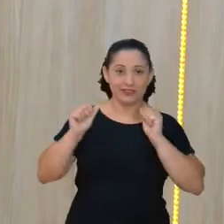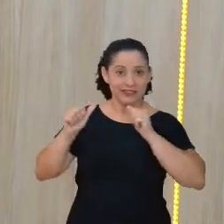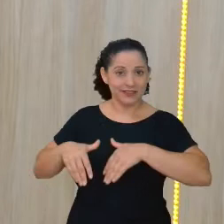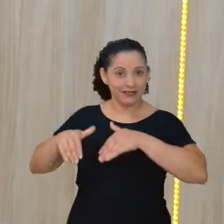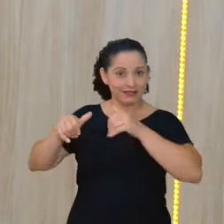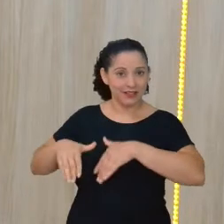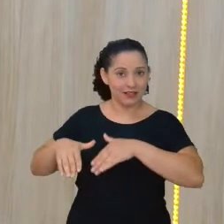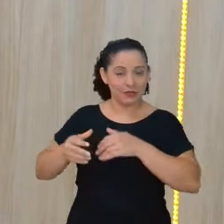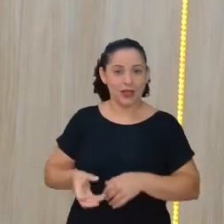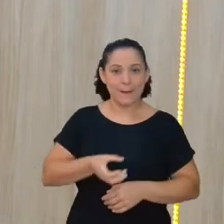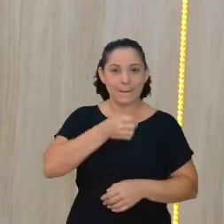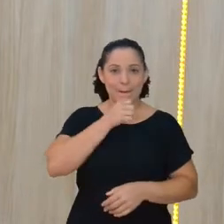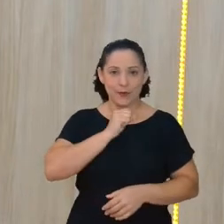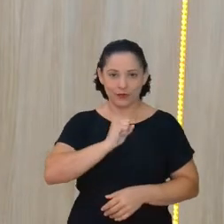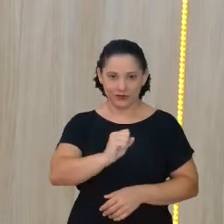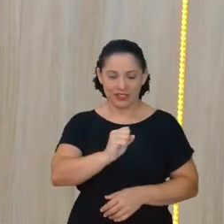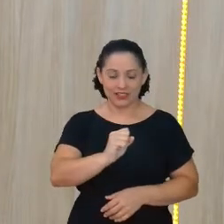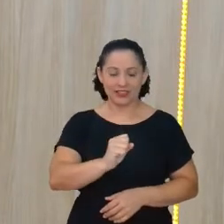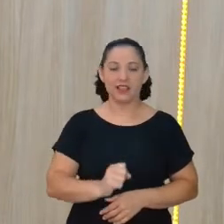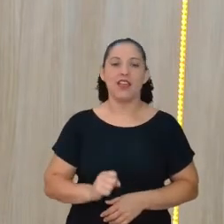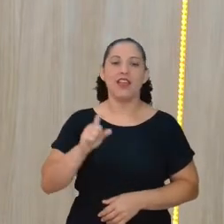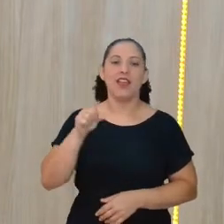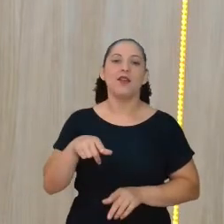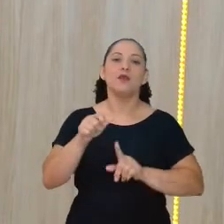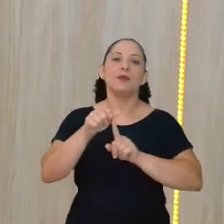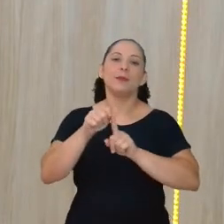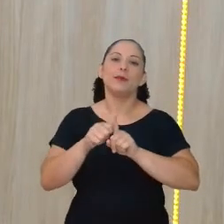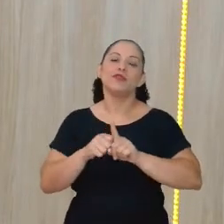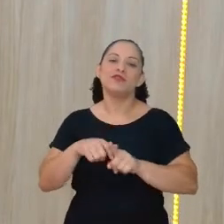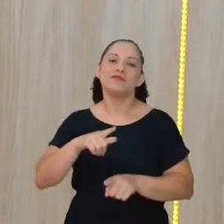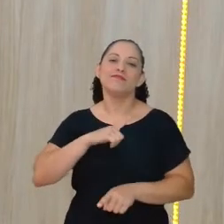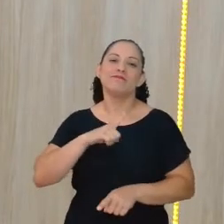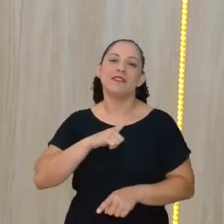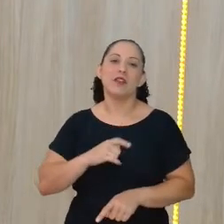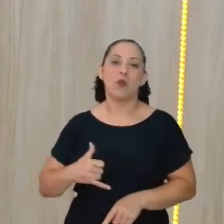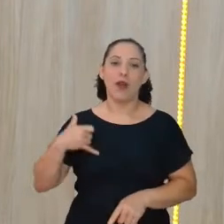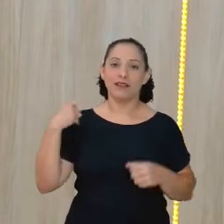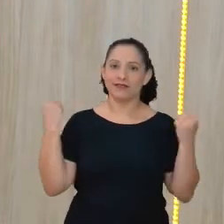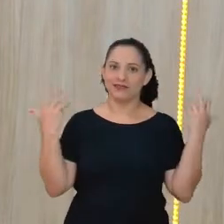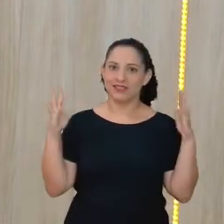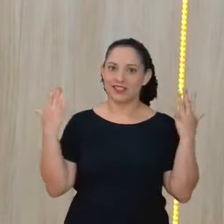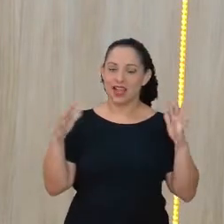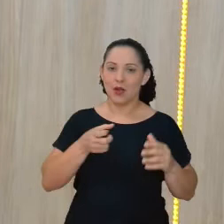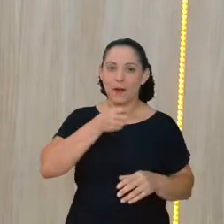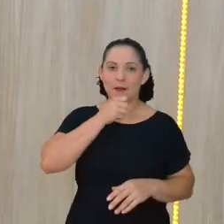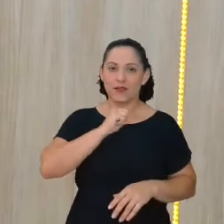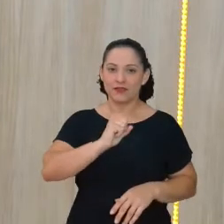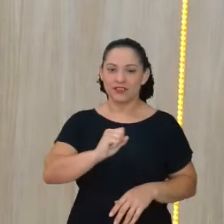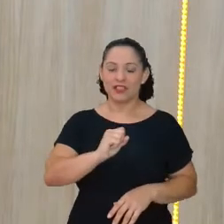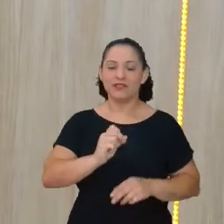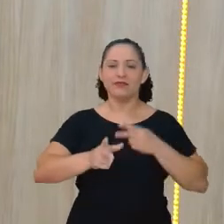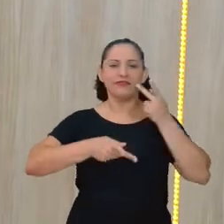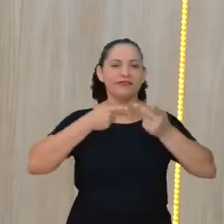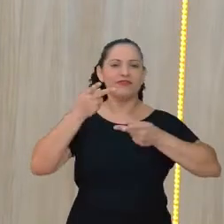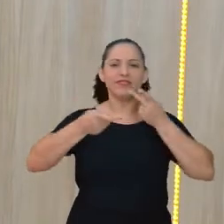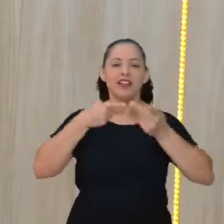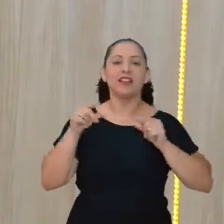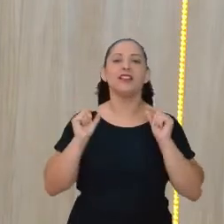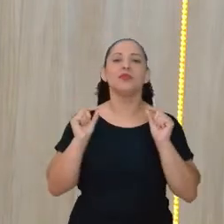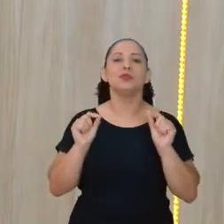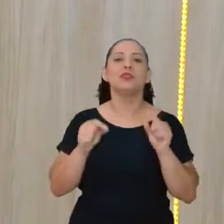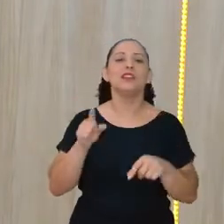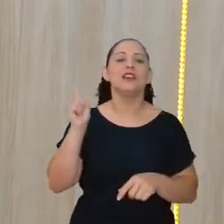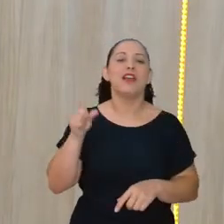a Paulo Freire. É um mês que temos o aniversário de Paulo Freire. E ele fala um pouquinho para a gente do que